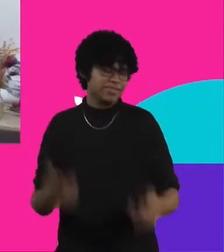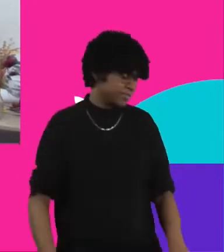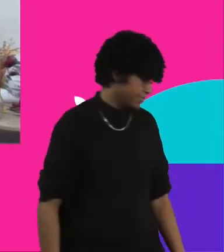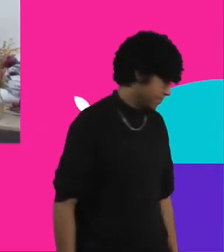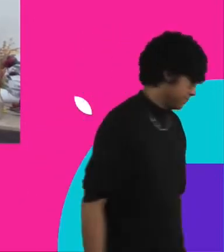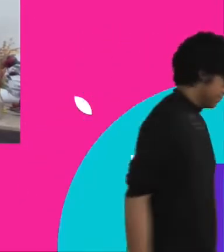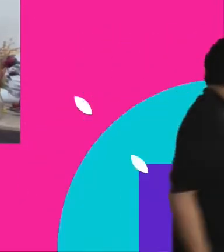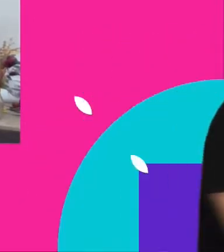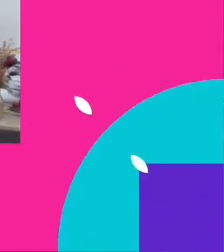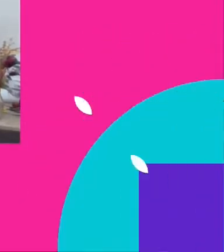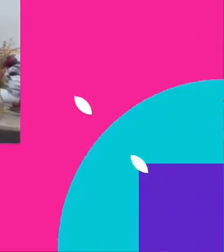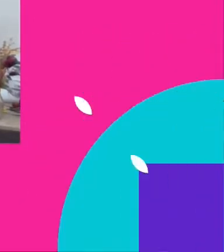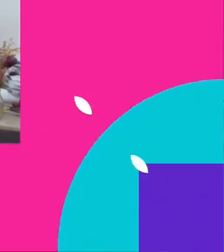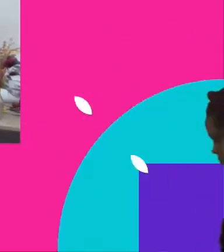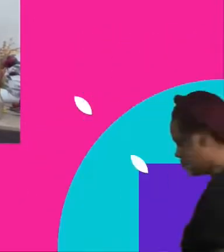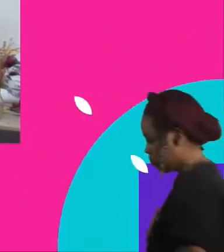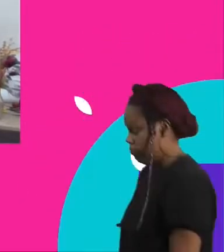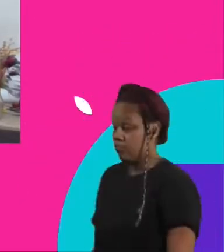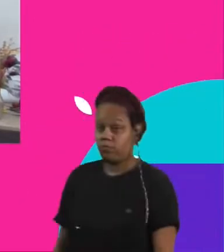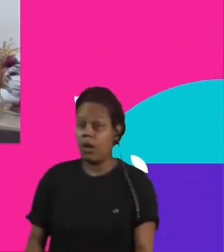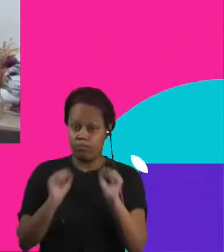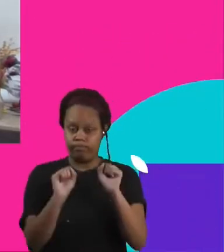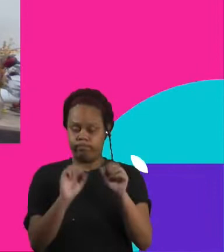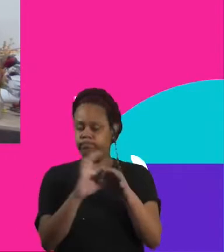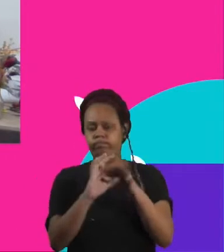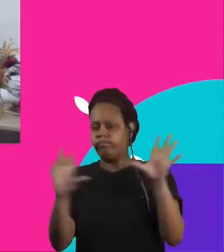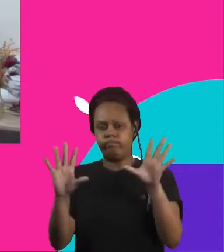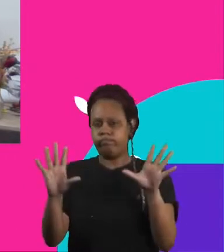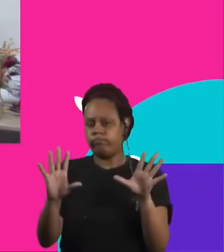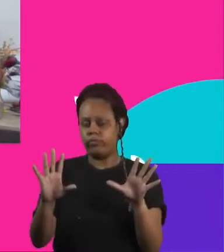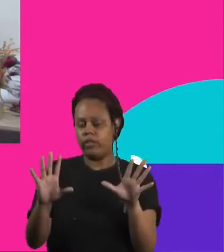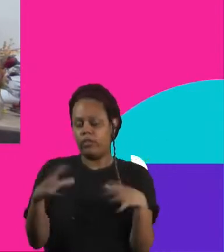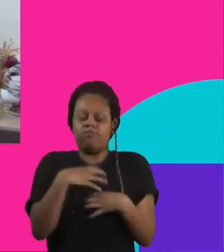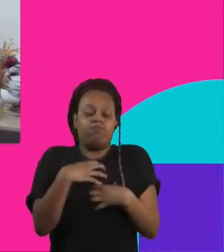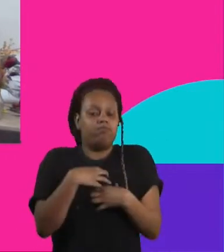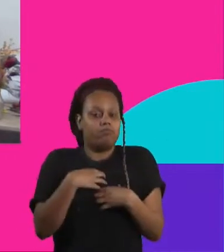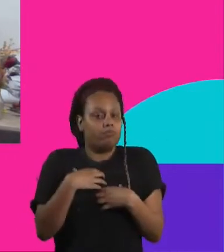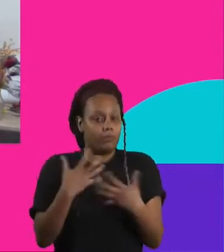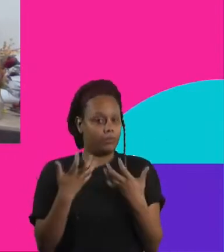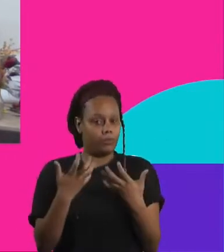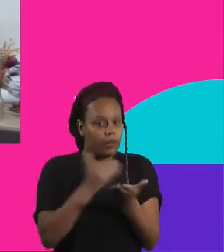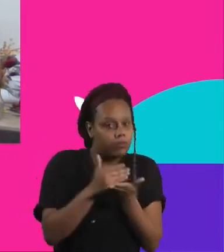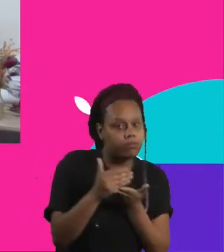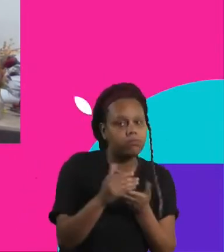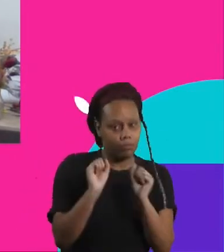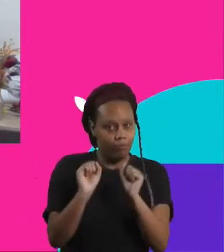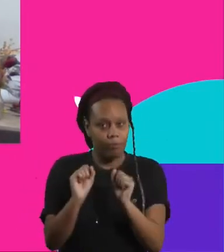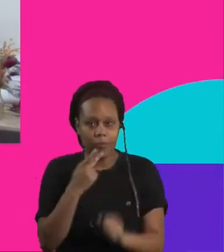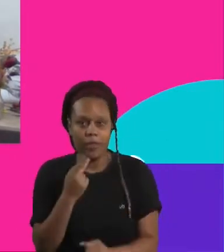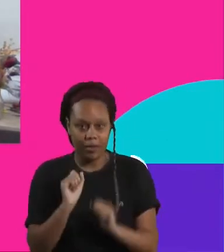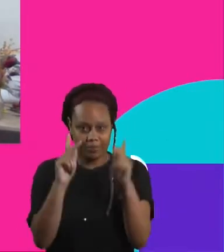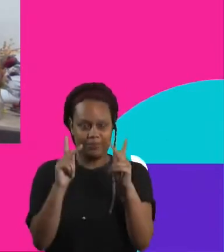aí a ordem aí é livre, tá, pessoal? Não existe uma ordem, quem se sentir à vontade pode começar falando.